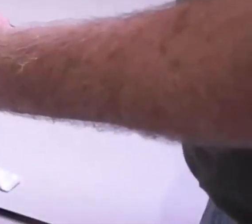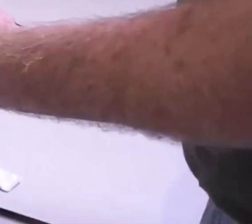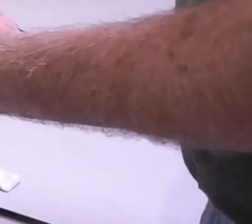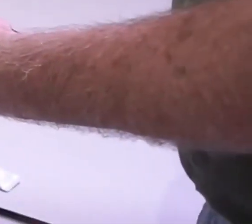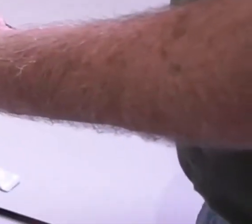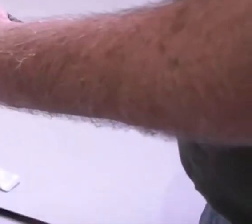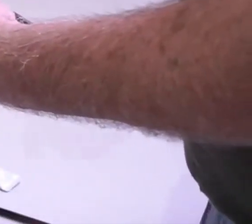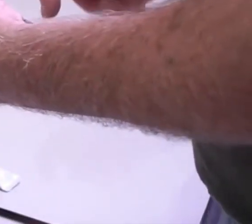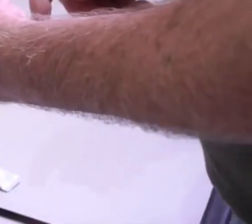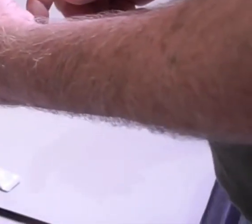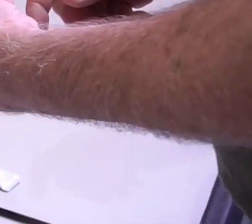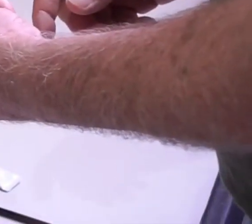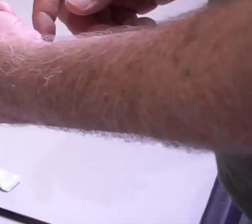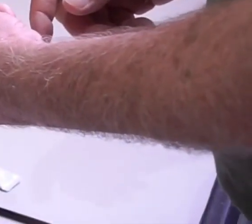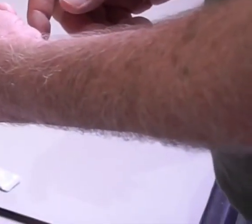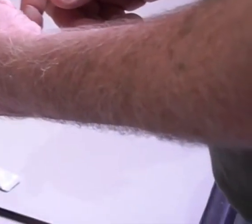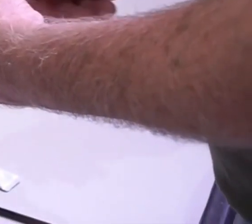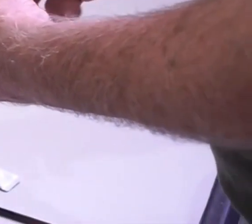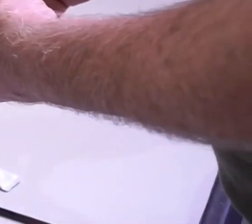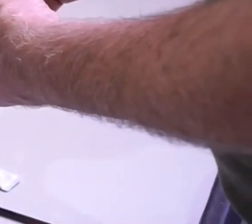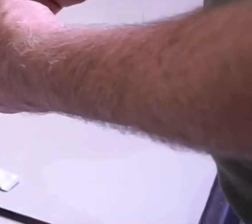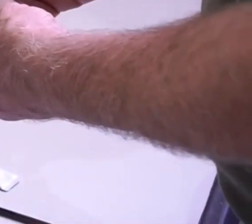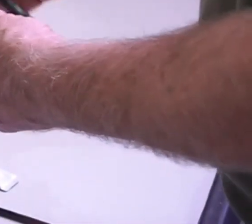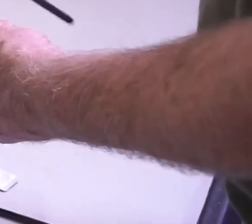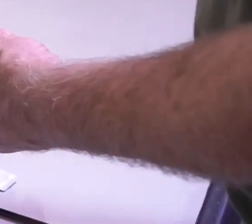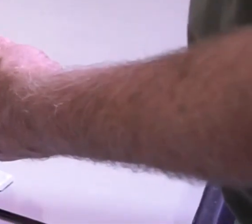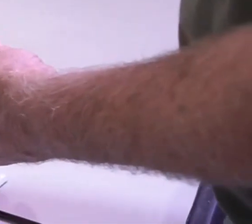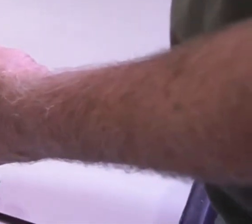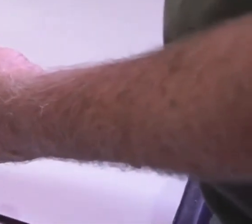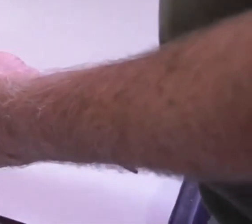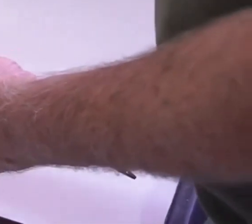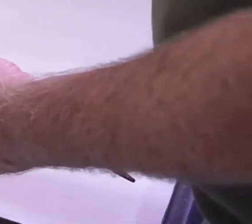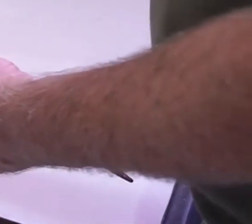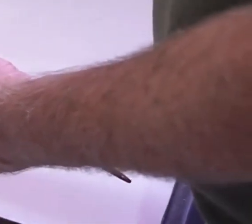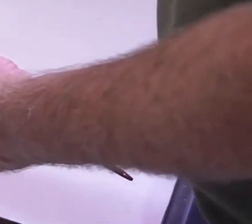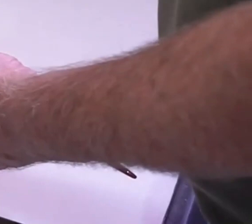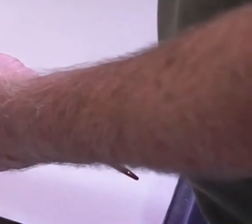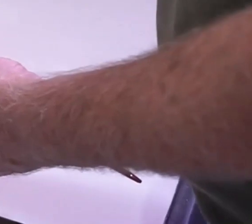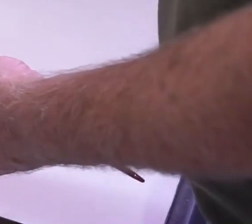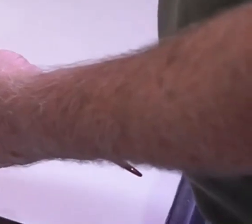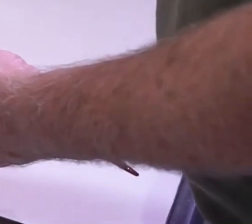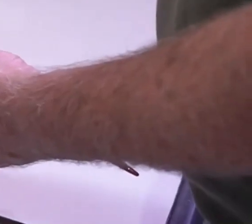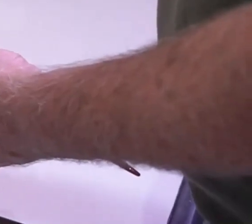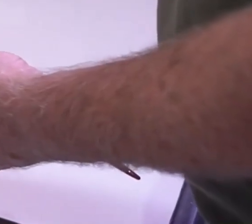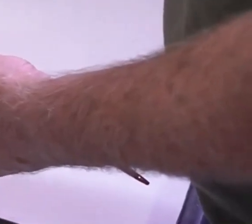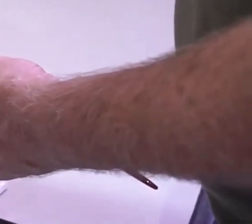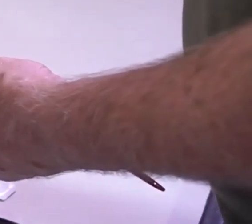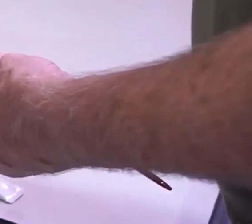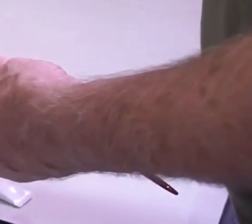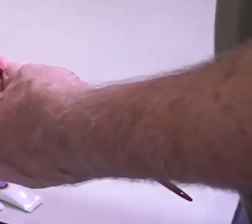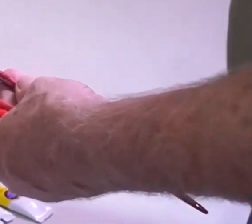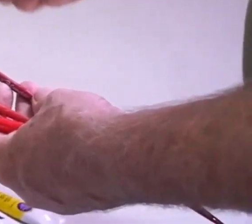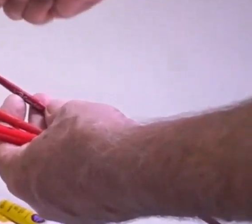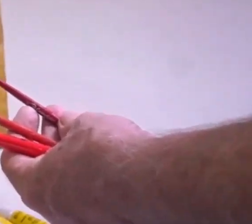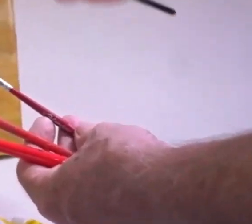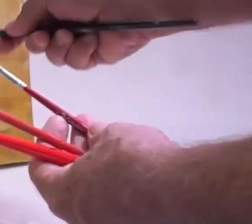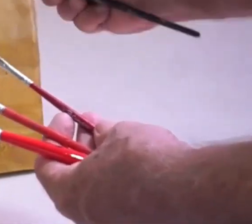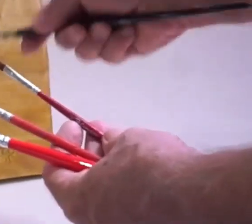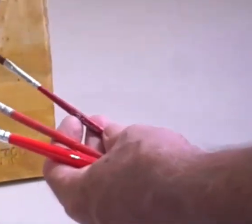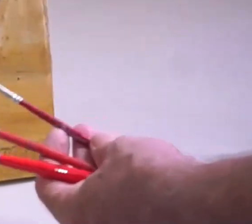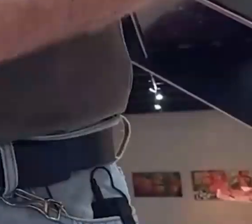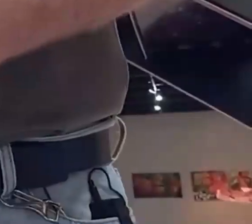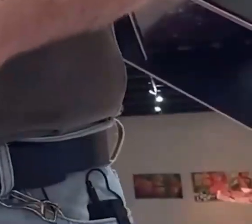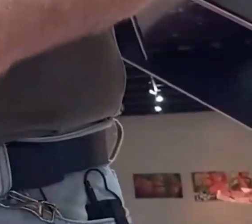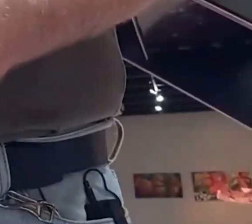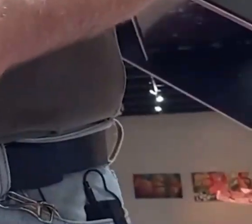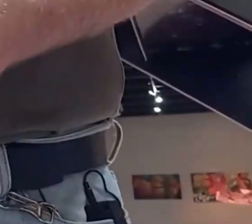pincel vermelho, bom, é para pintura artística. Por quê? Eles têm que ser macio para não arranhar a tinta. Você está pintando, você